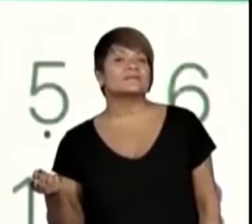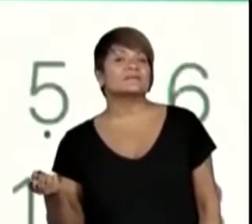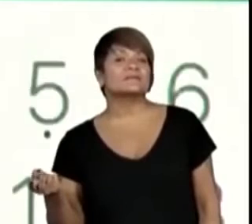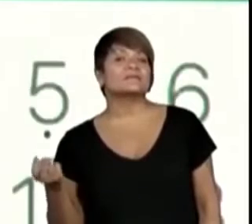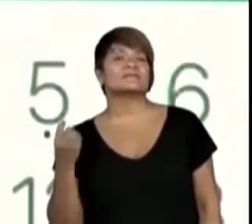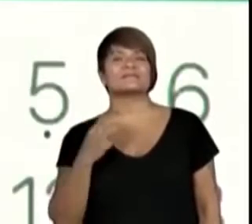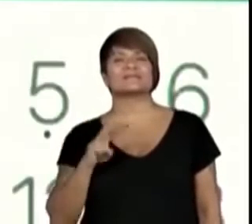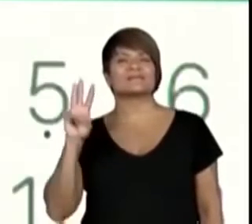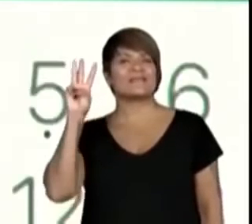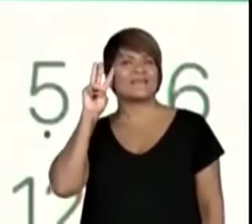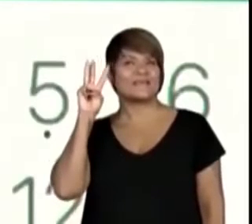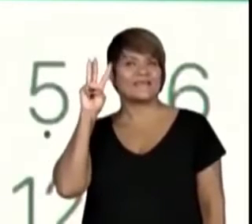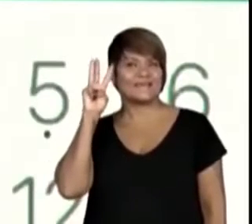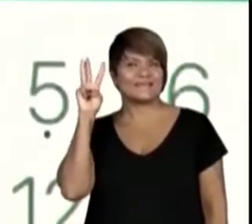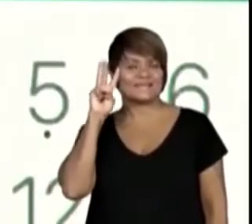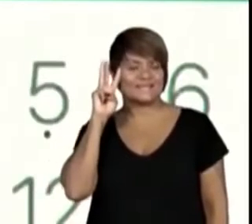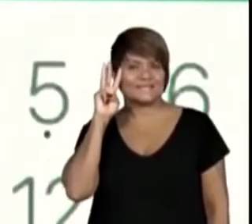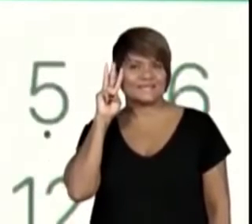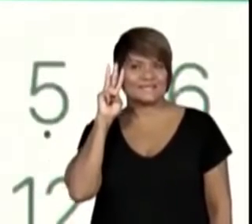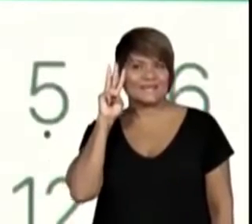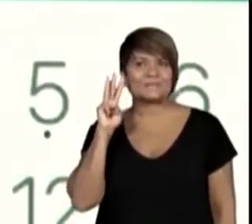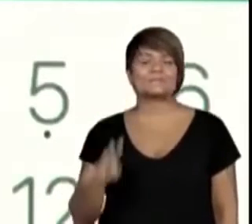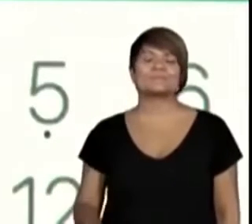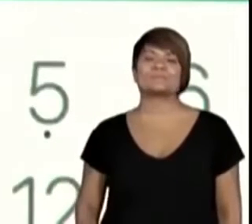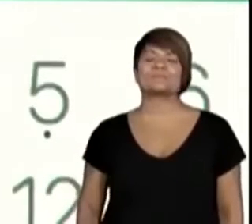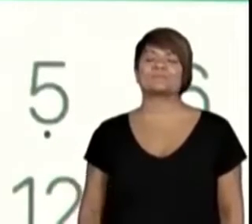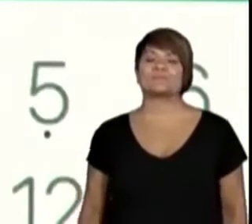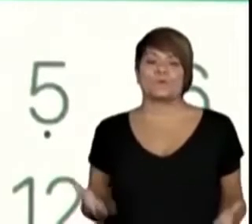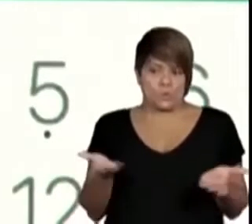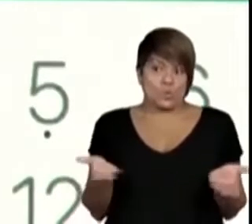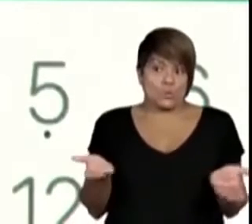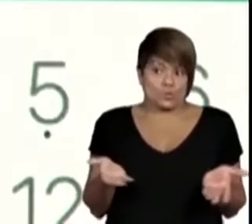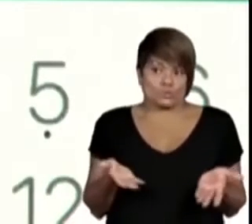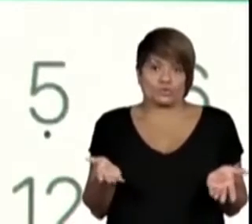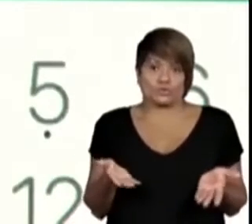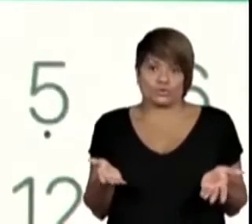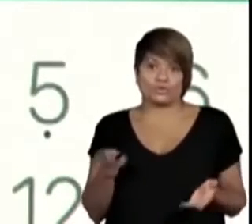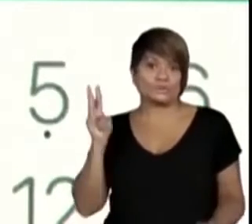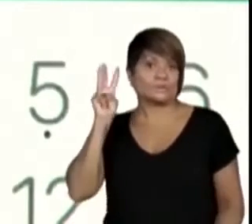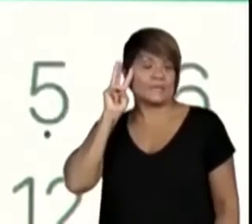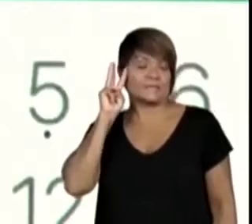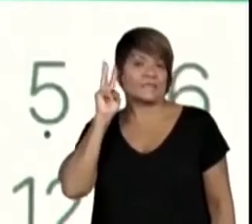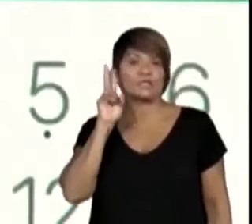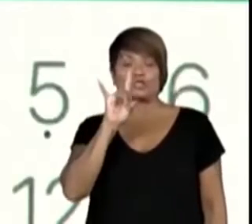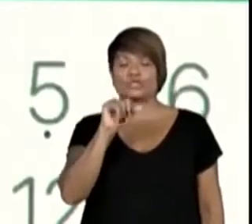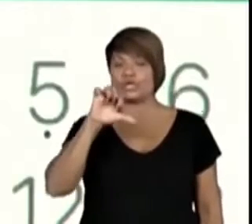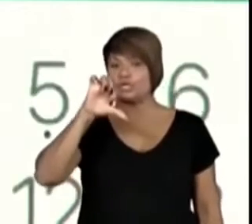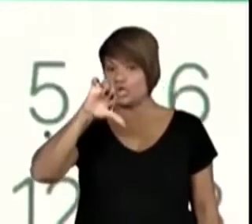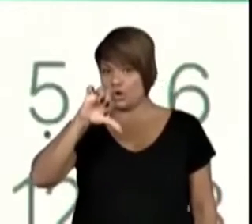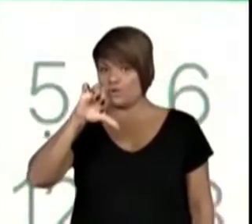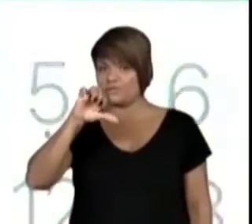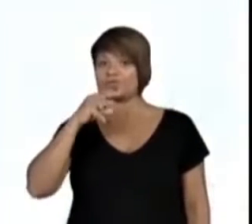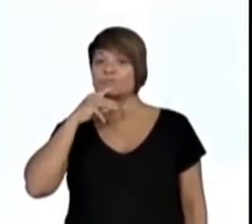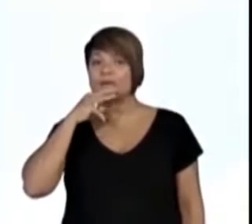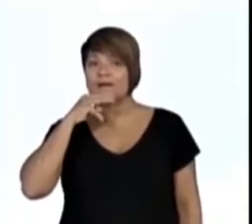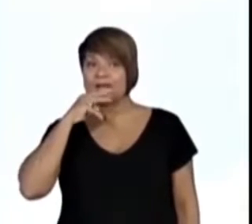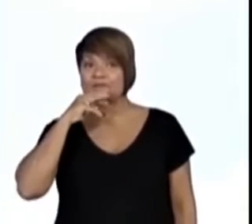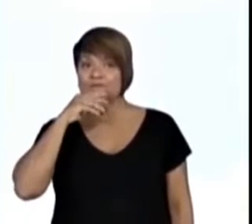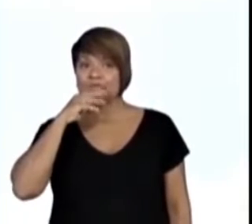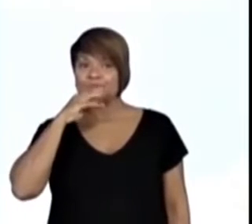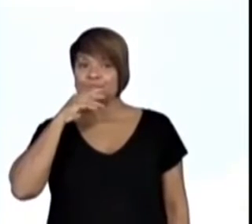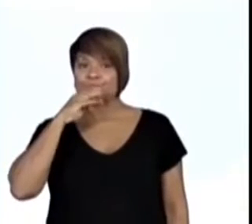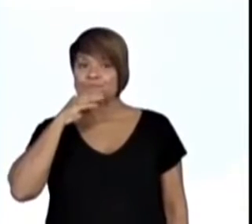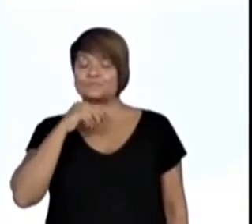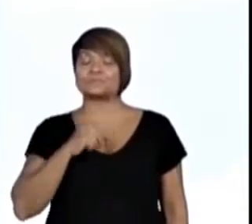Terça-feira, que é hoje, olha lá. Hoje, dia 9 de março, abre só um